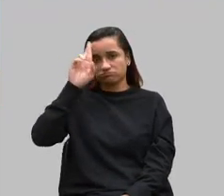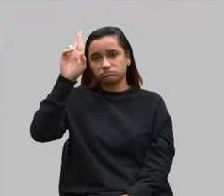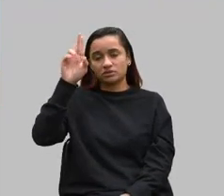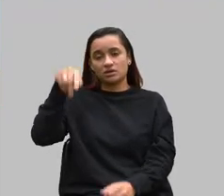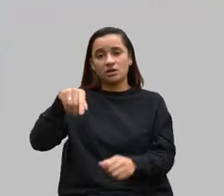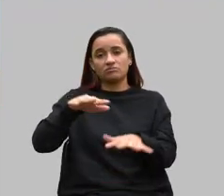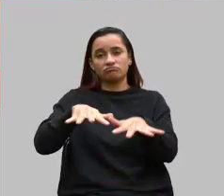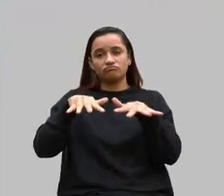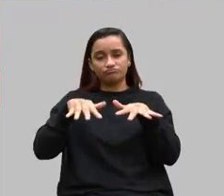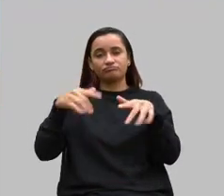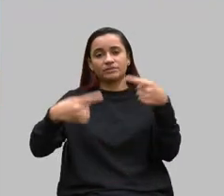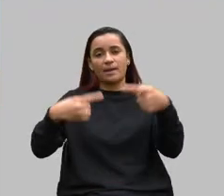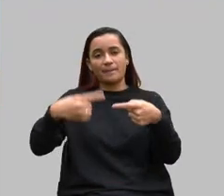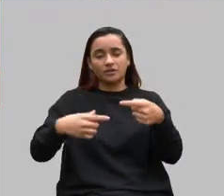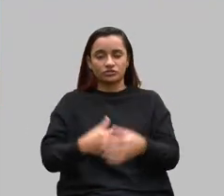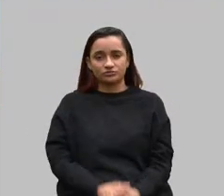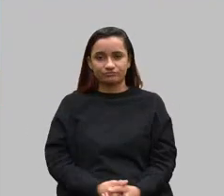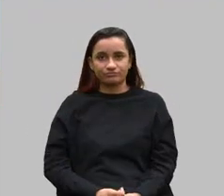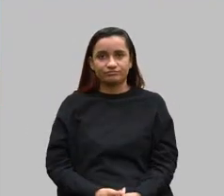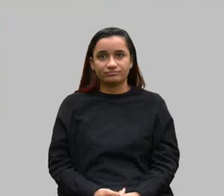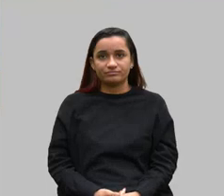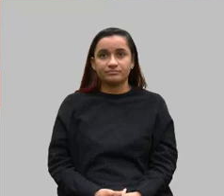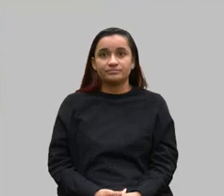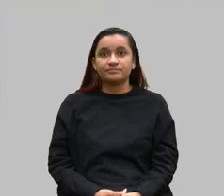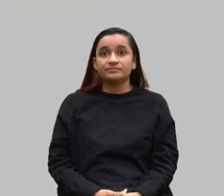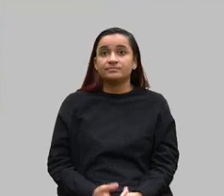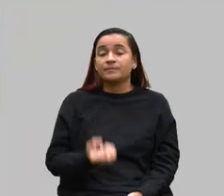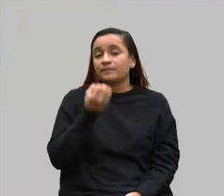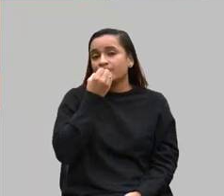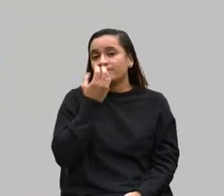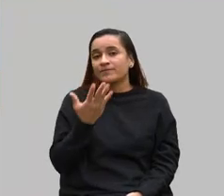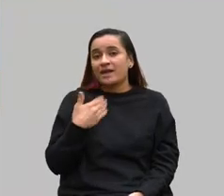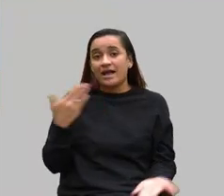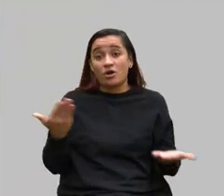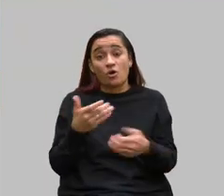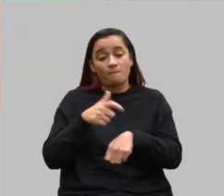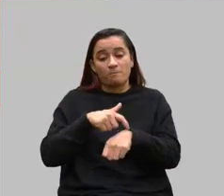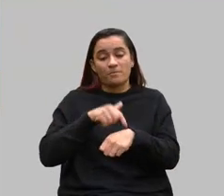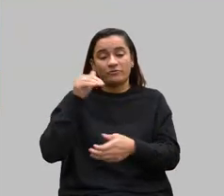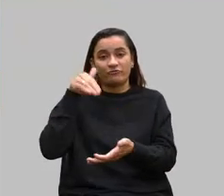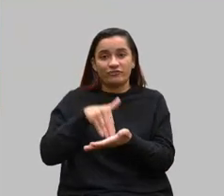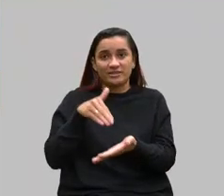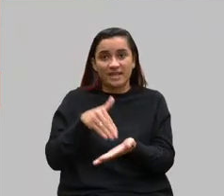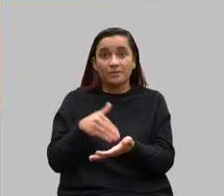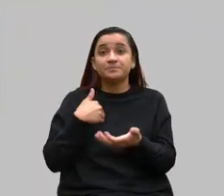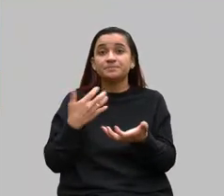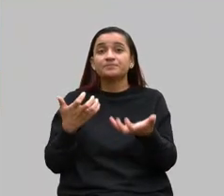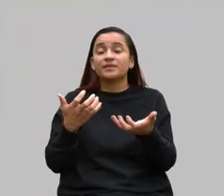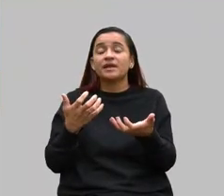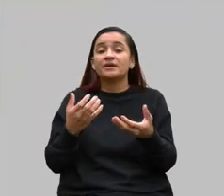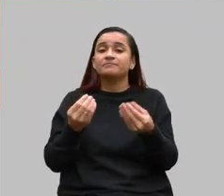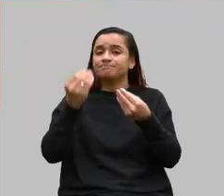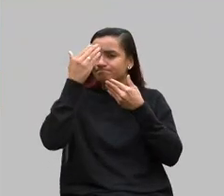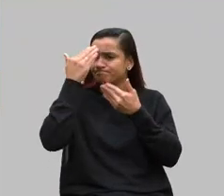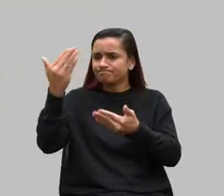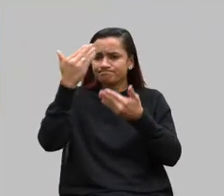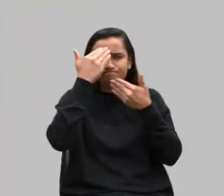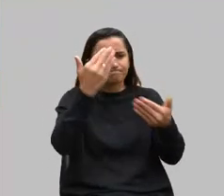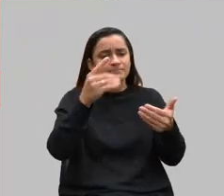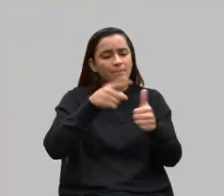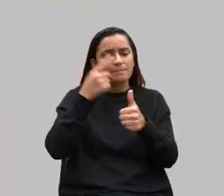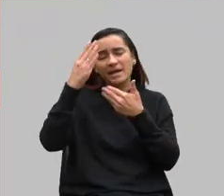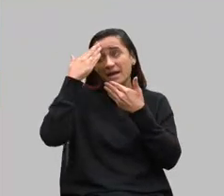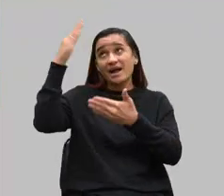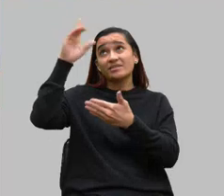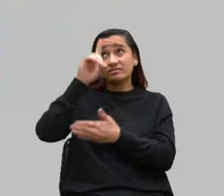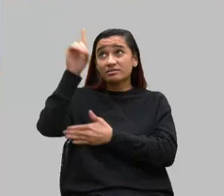origem a este debate bom estamos chegando né O momento final quero deixar aqui né minha gratidão gratidão a Deus mas gratidão